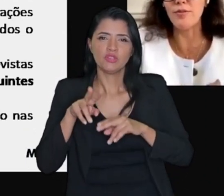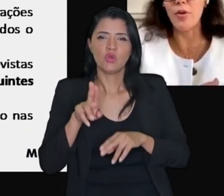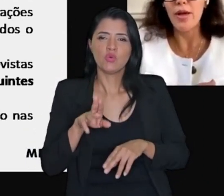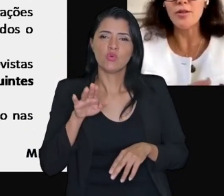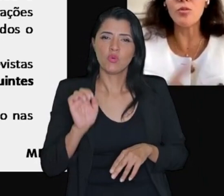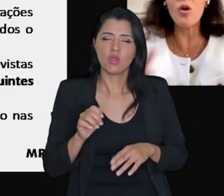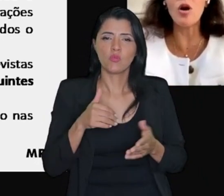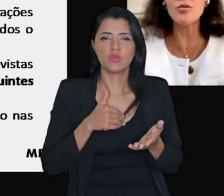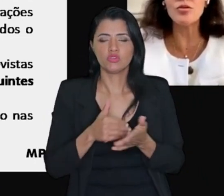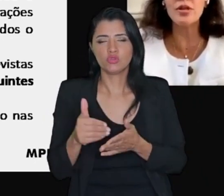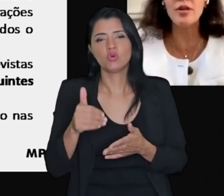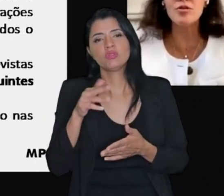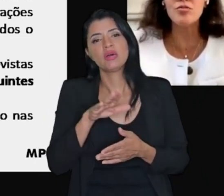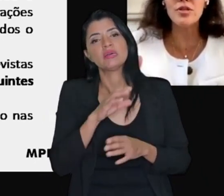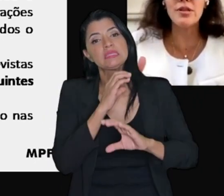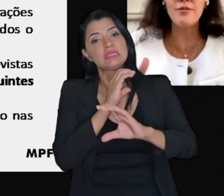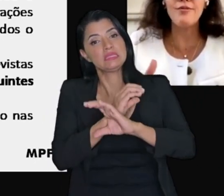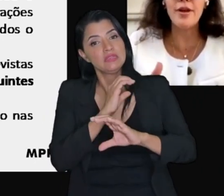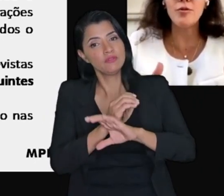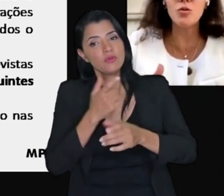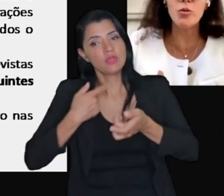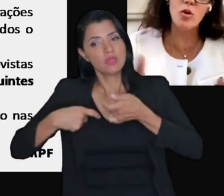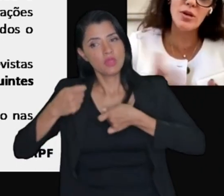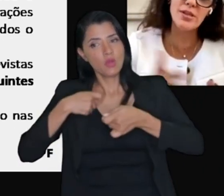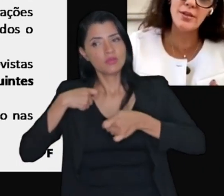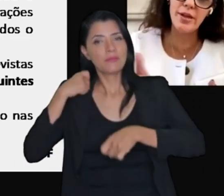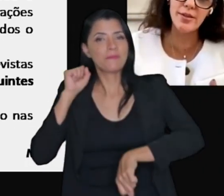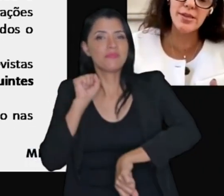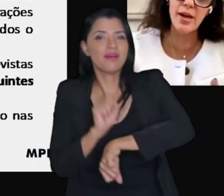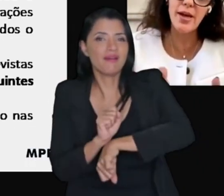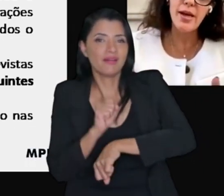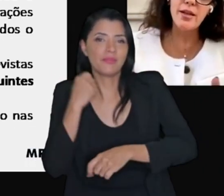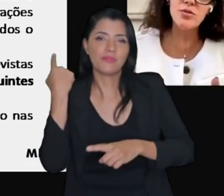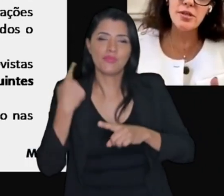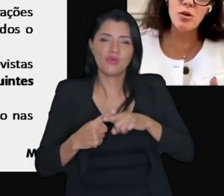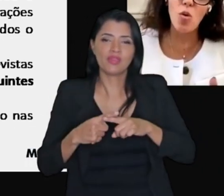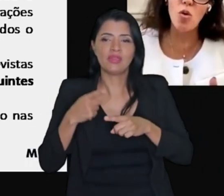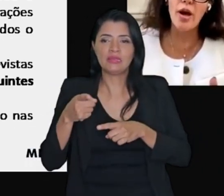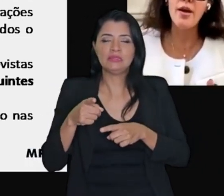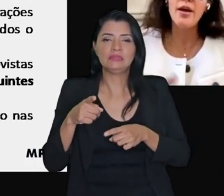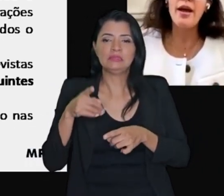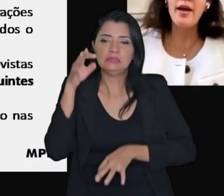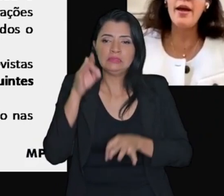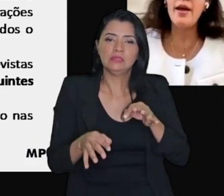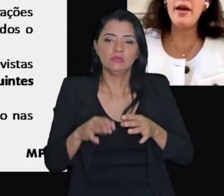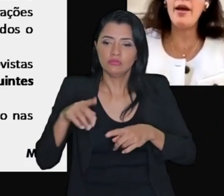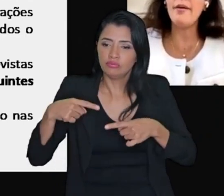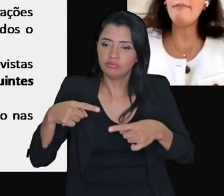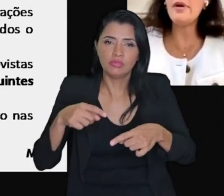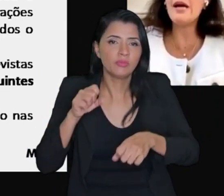cooperação civil. São negócios que deixam de serem feitos porque uma sentença não circula.